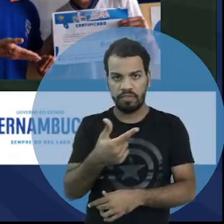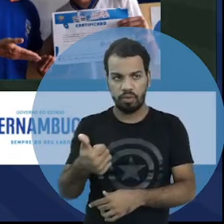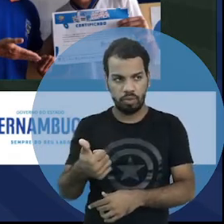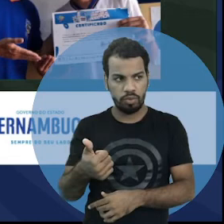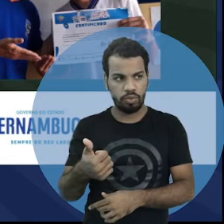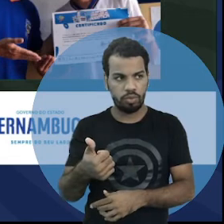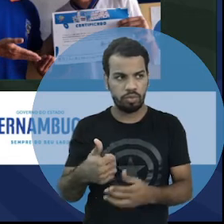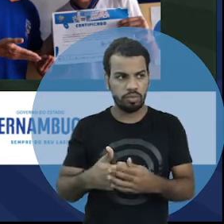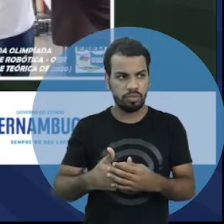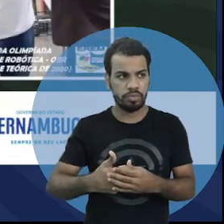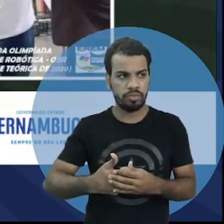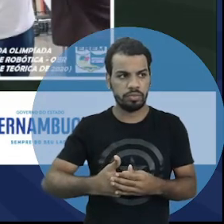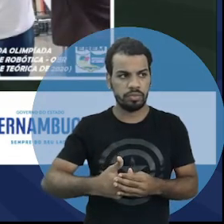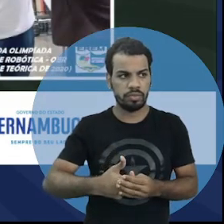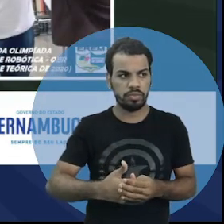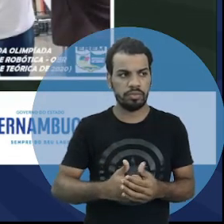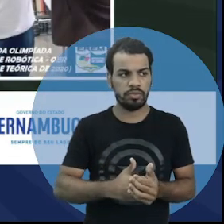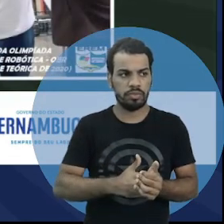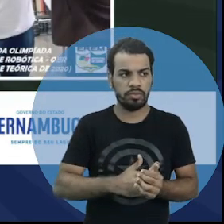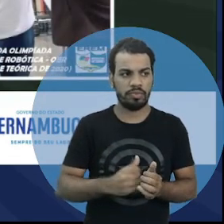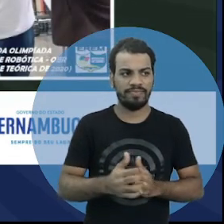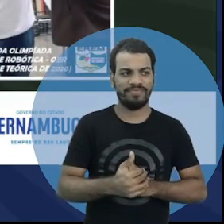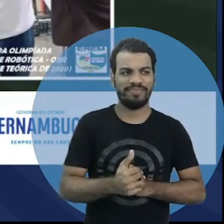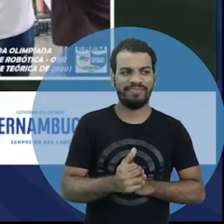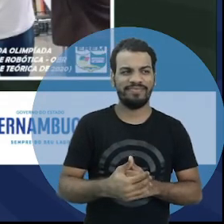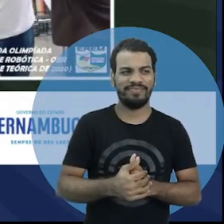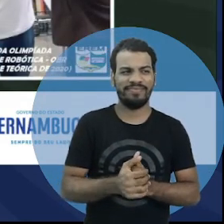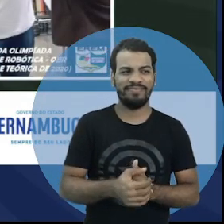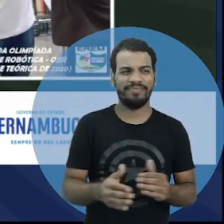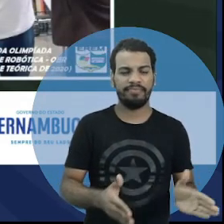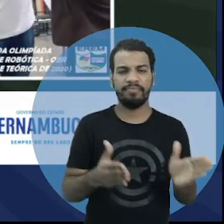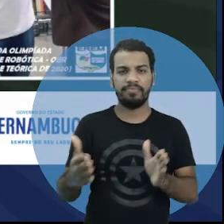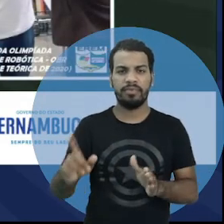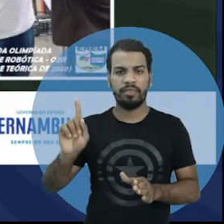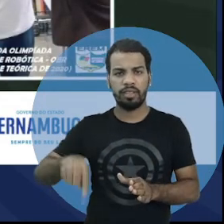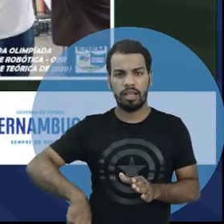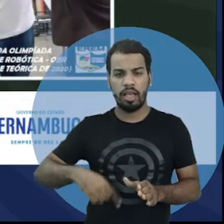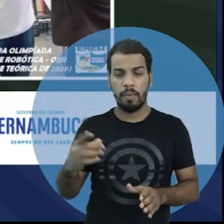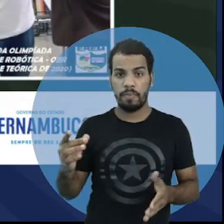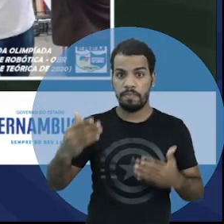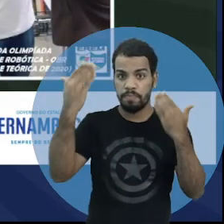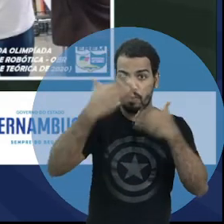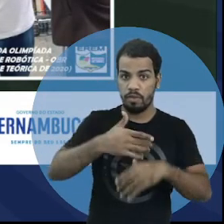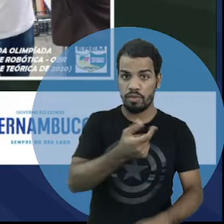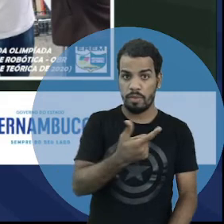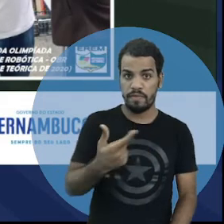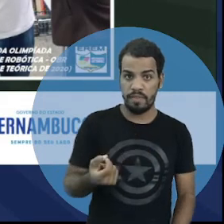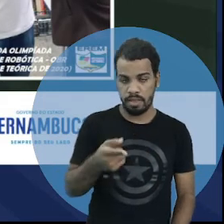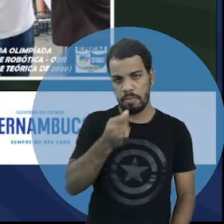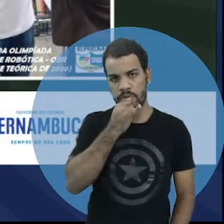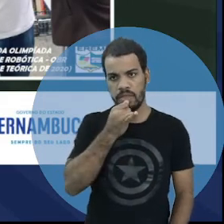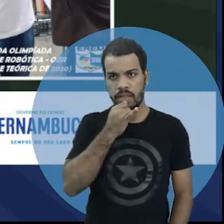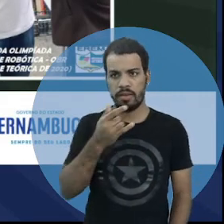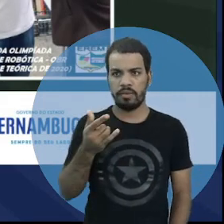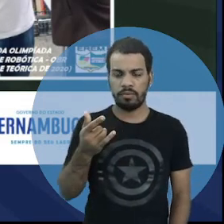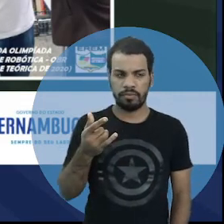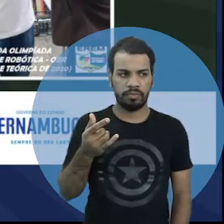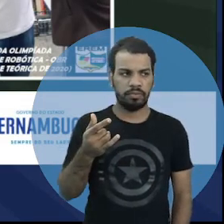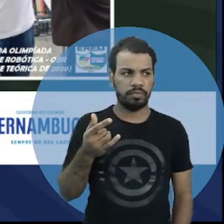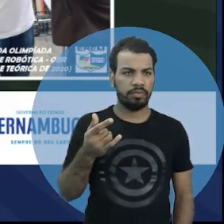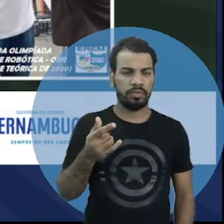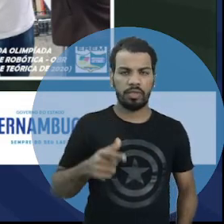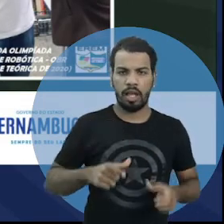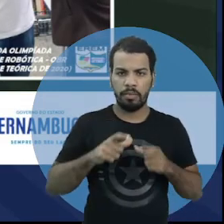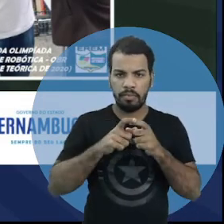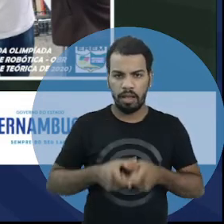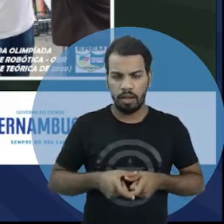teve, inclusive, essa parte da premiação. Aqui também mostra um pouquinho das evidências de 2020, por exemplo, que teve medalhista